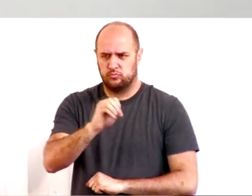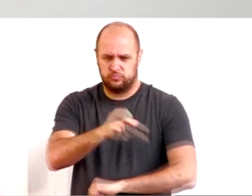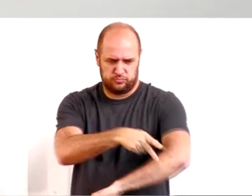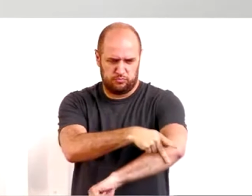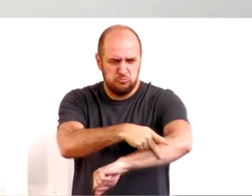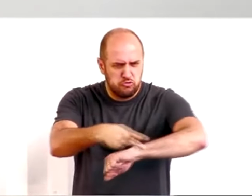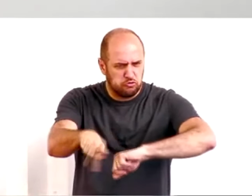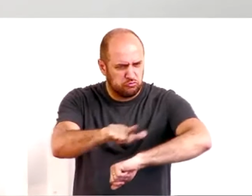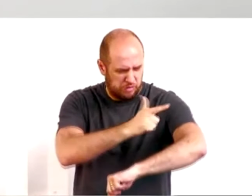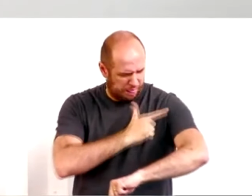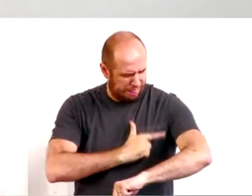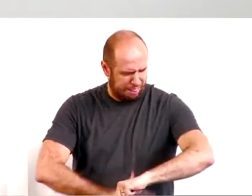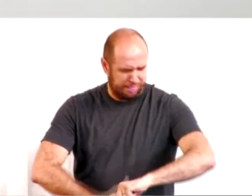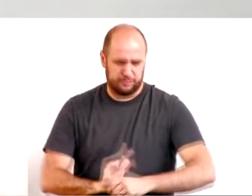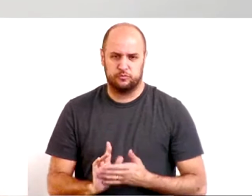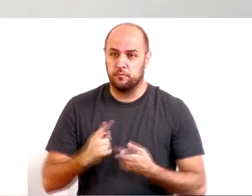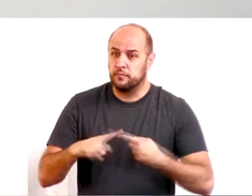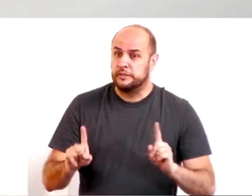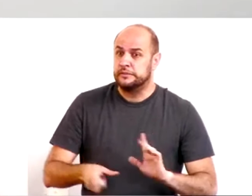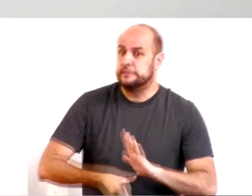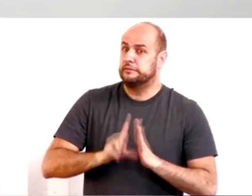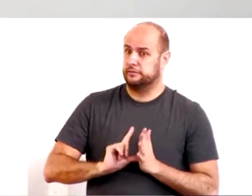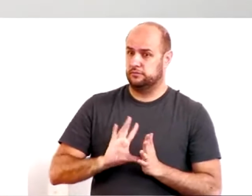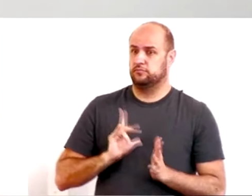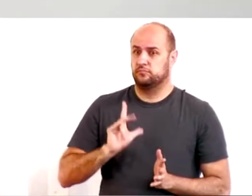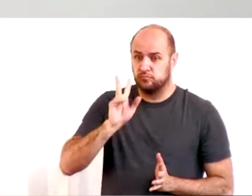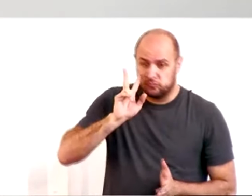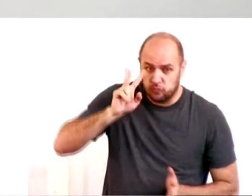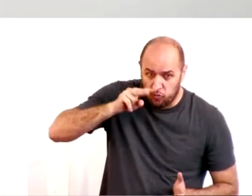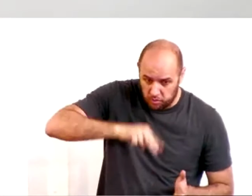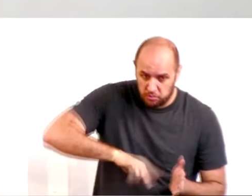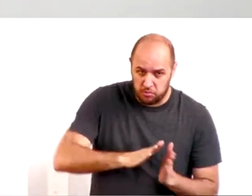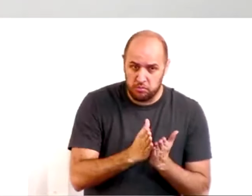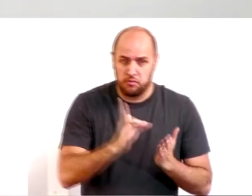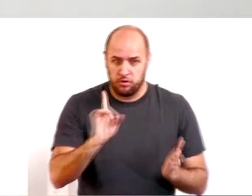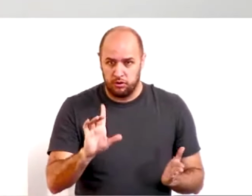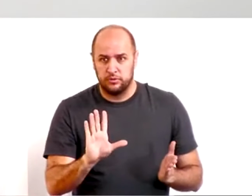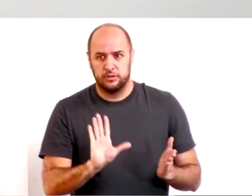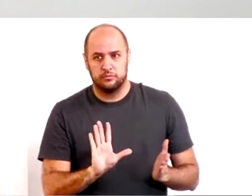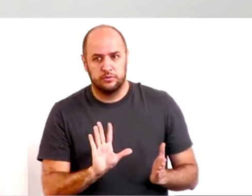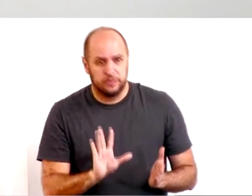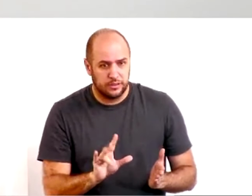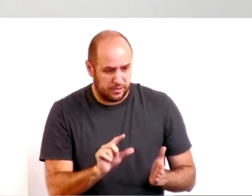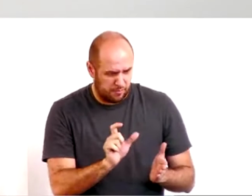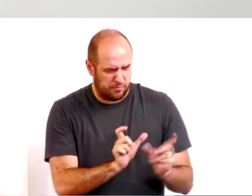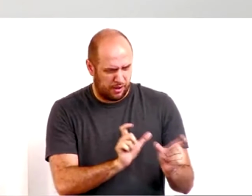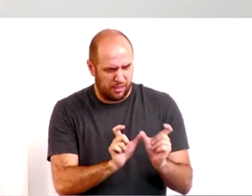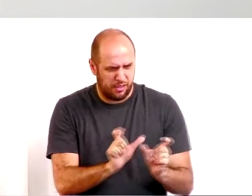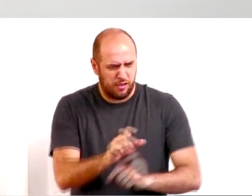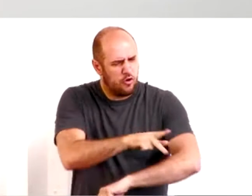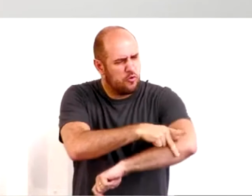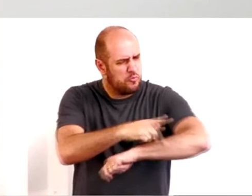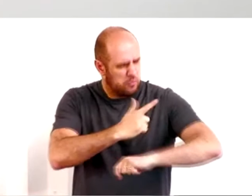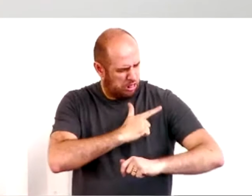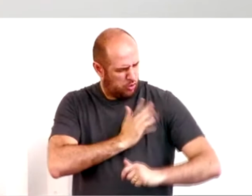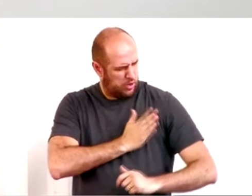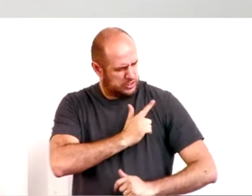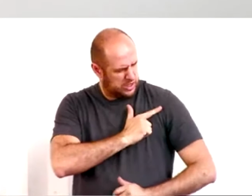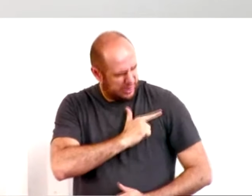disso, é interessante que ao olhar para este versículo, puros ou limpos de